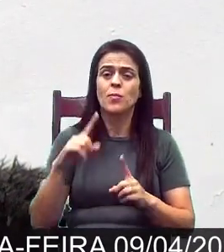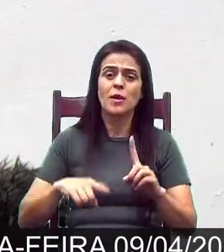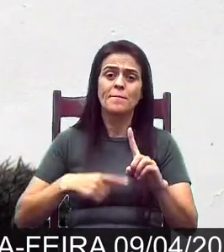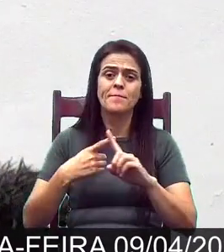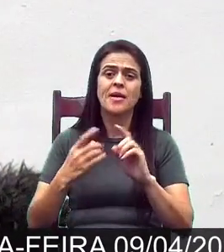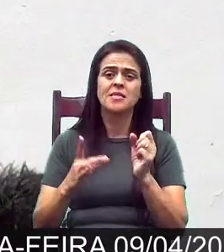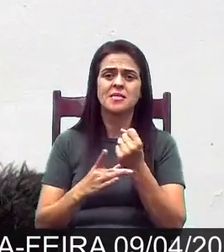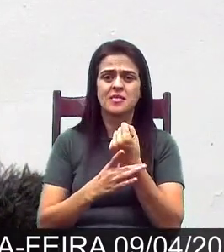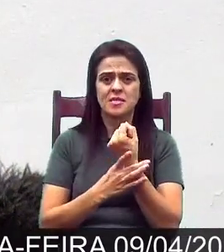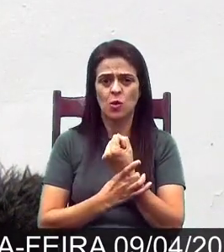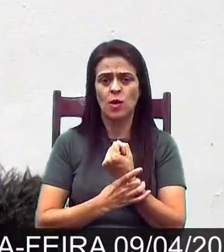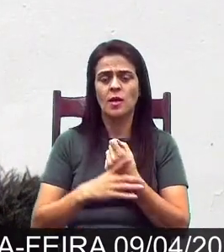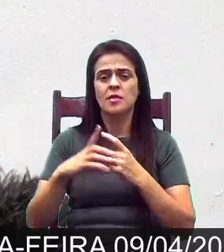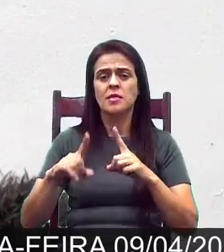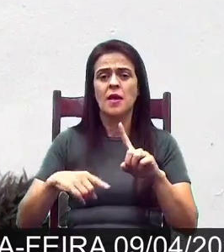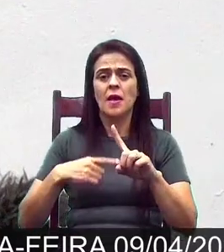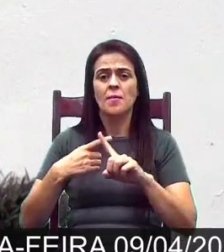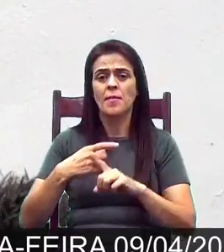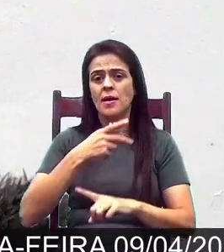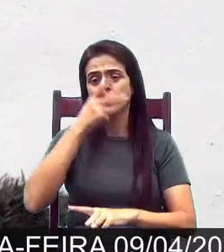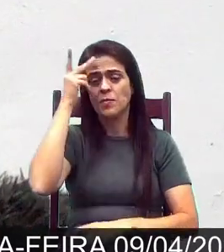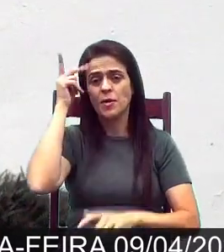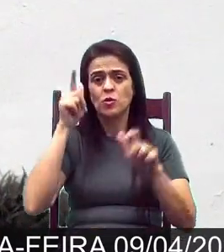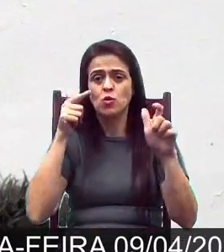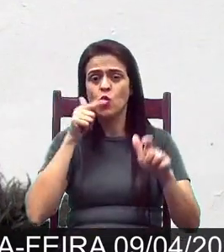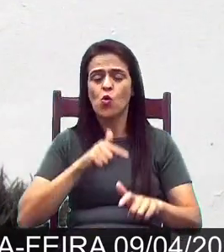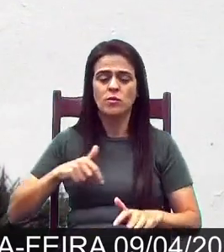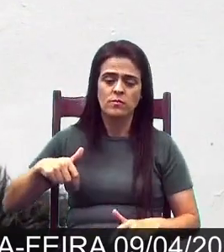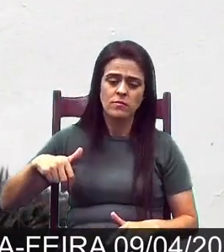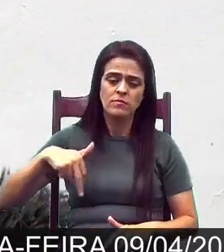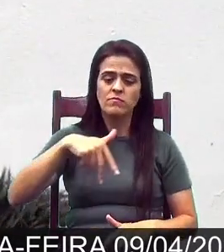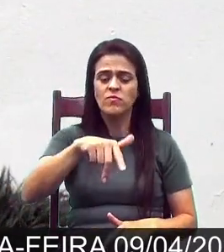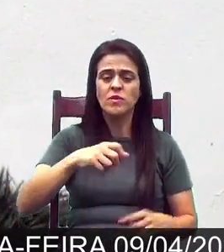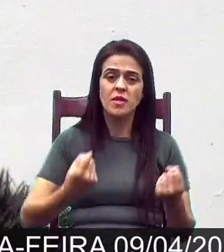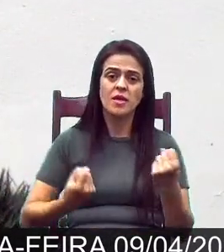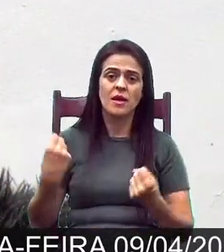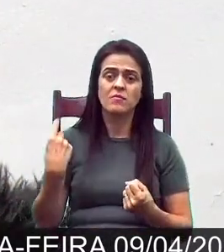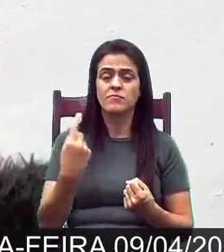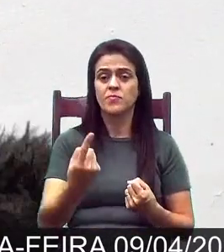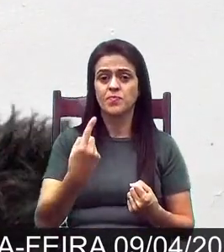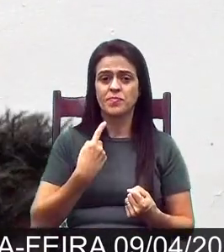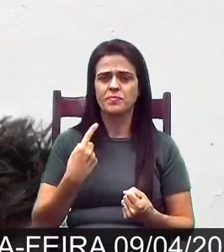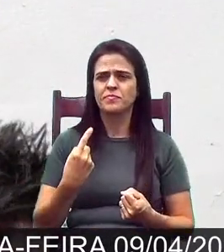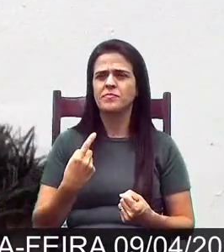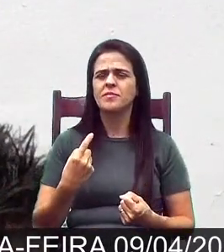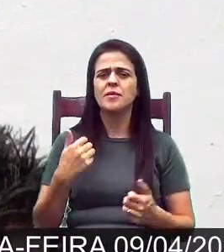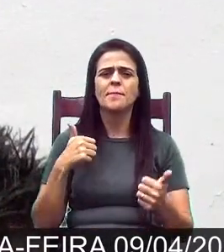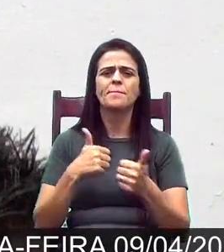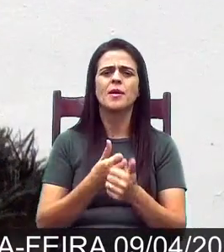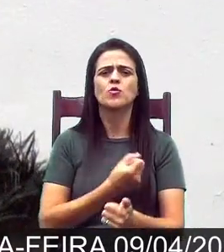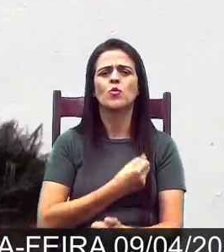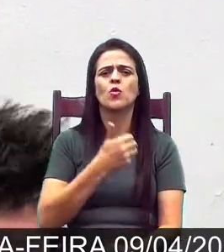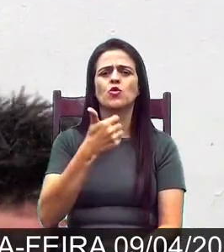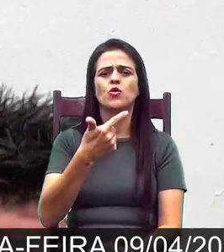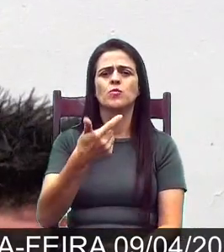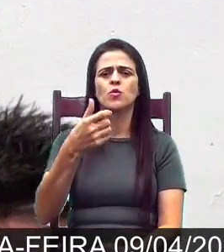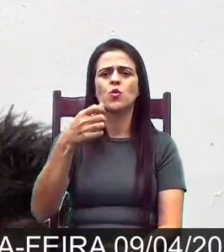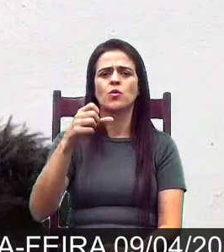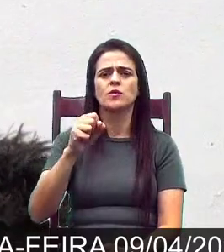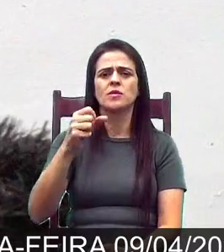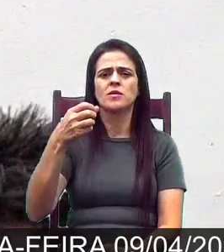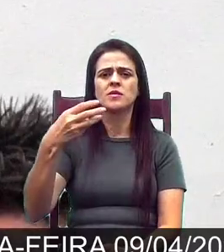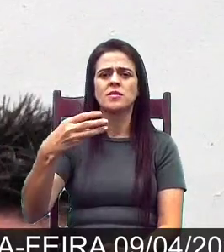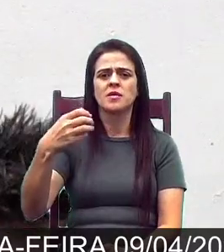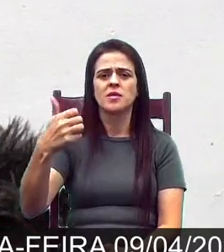que necessitam transitar por essa localidade. É bom ressaltar ainda que na altura do número 2831 existe